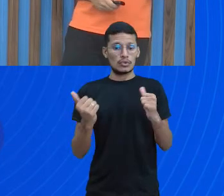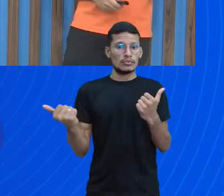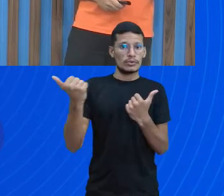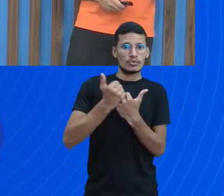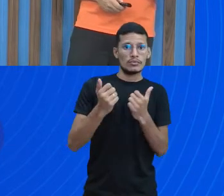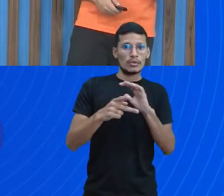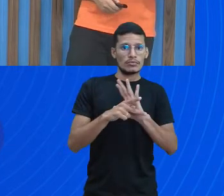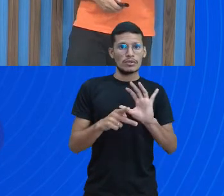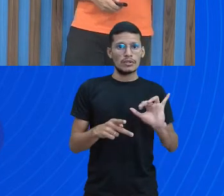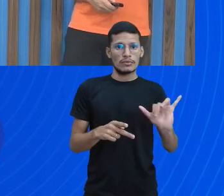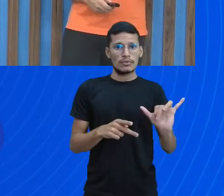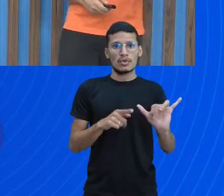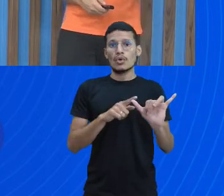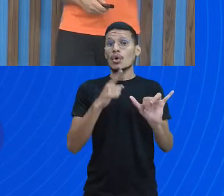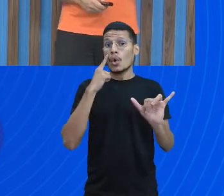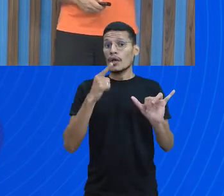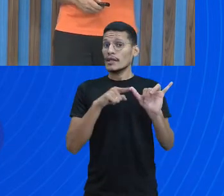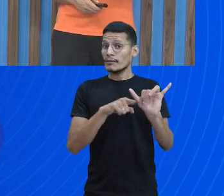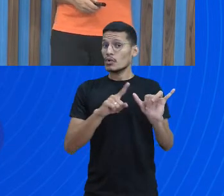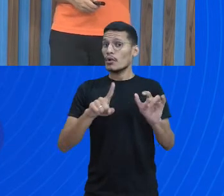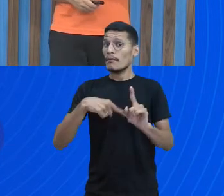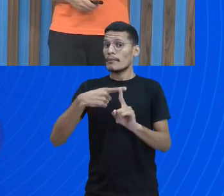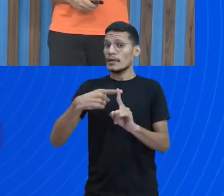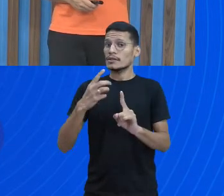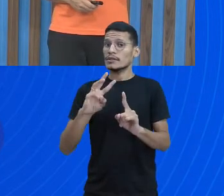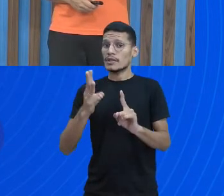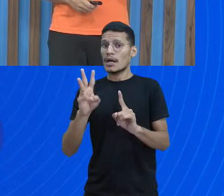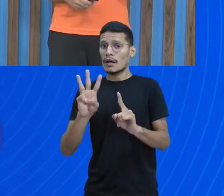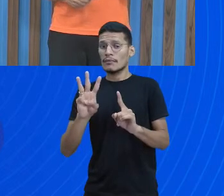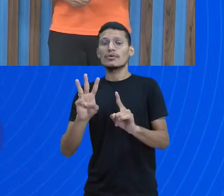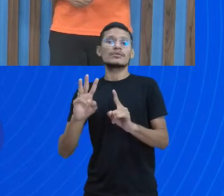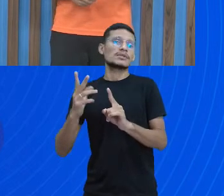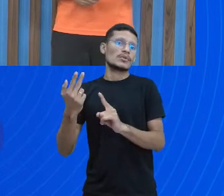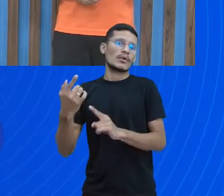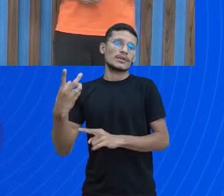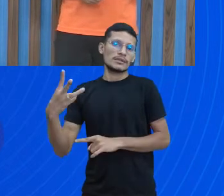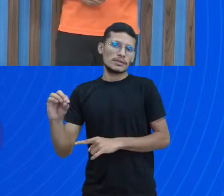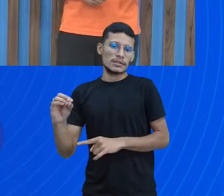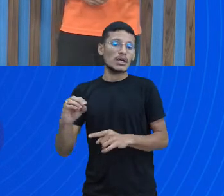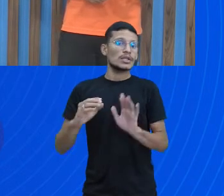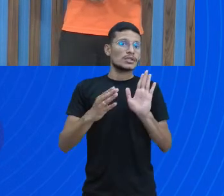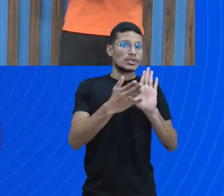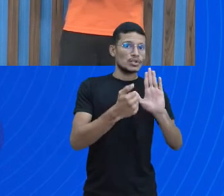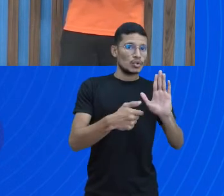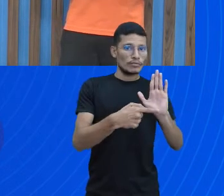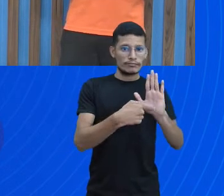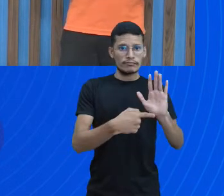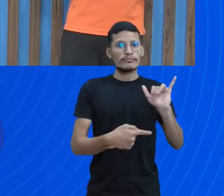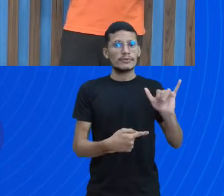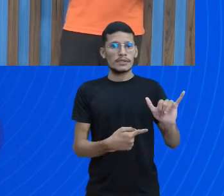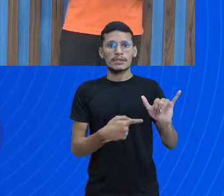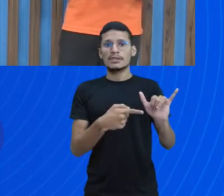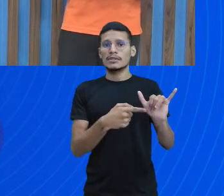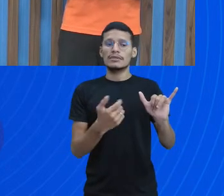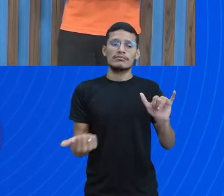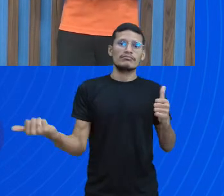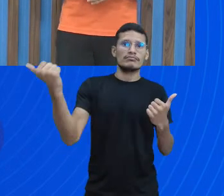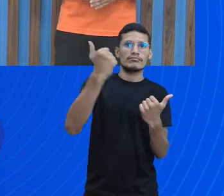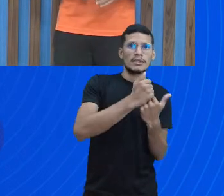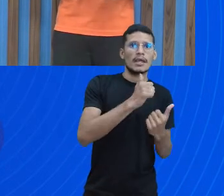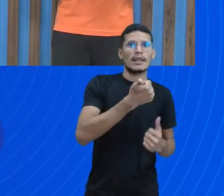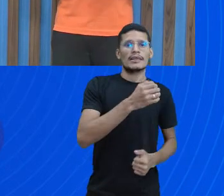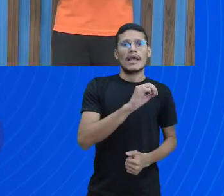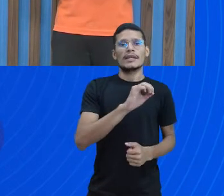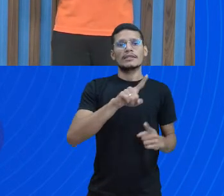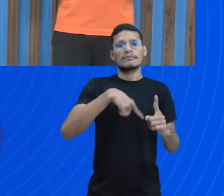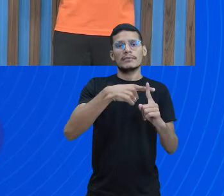lembra como é que estava lá? Estava y mais w igual a 30. Agora, a gente tirou o y e colocou o 10 mais w. Então, agora